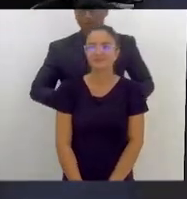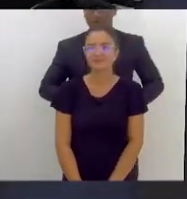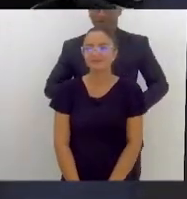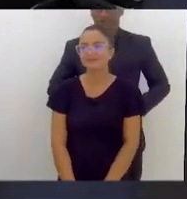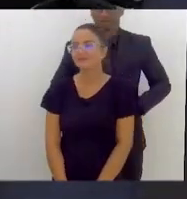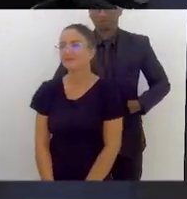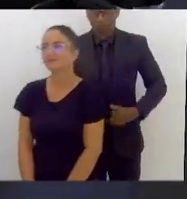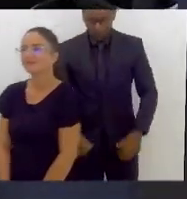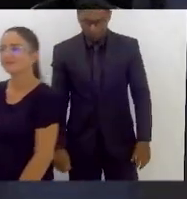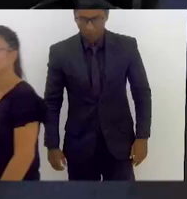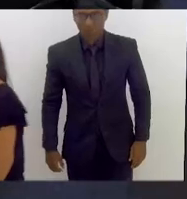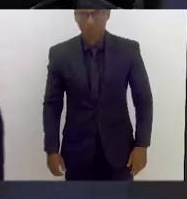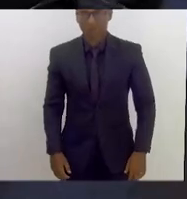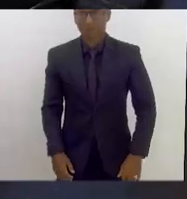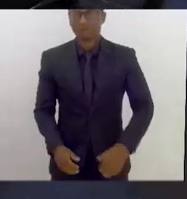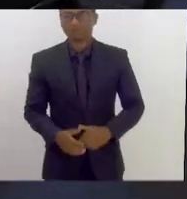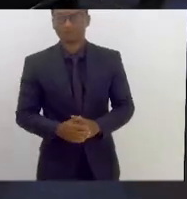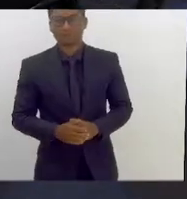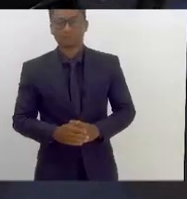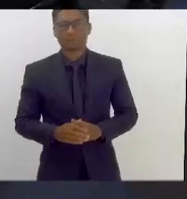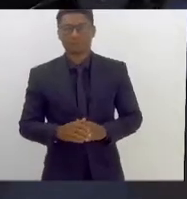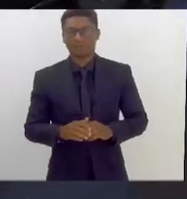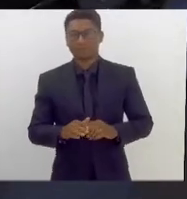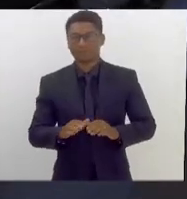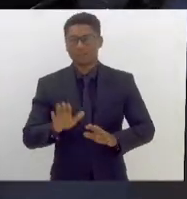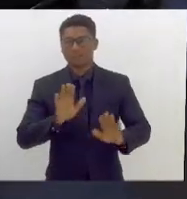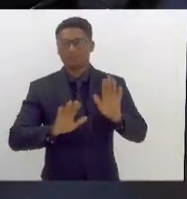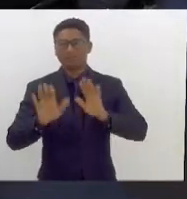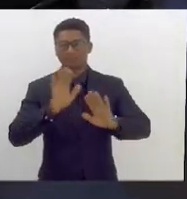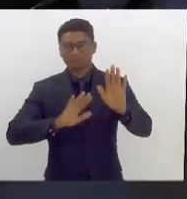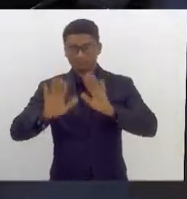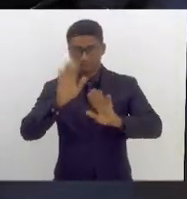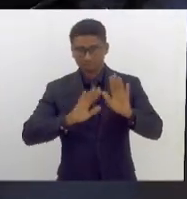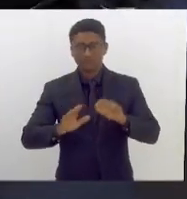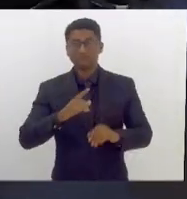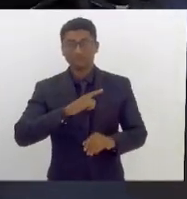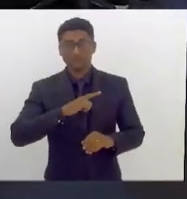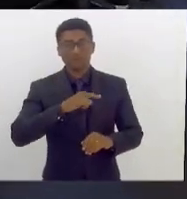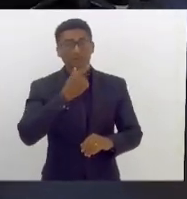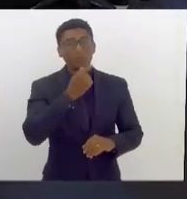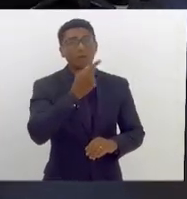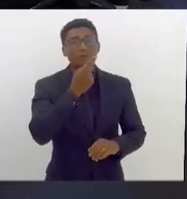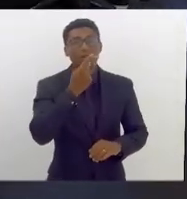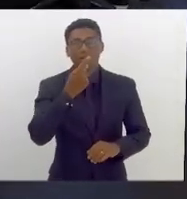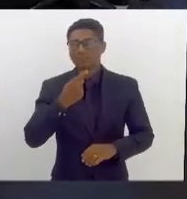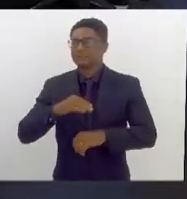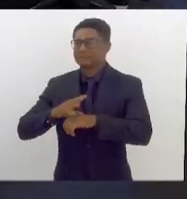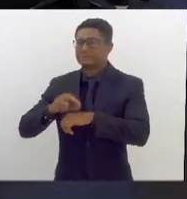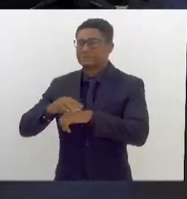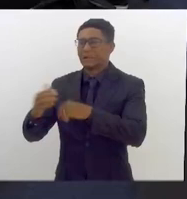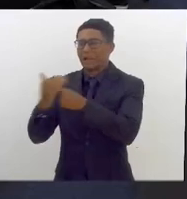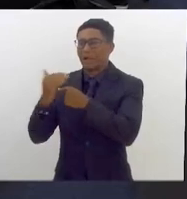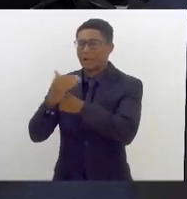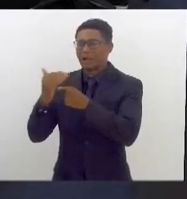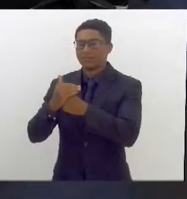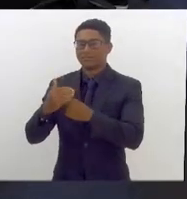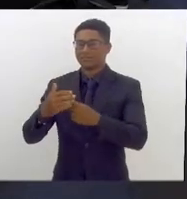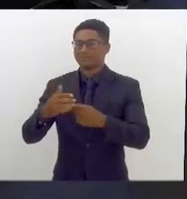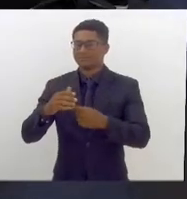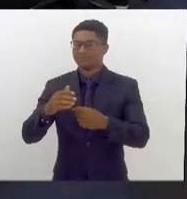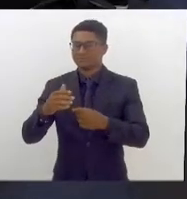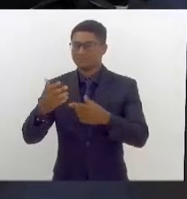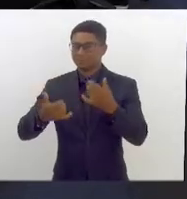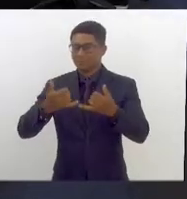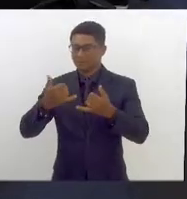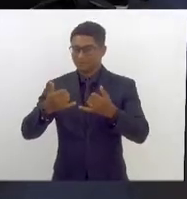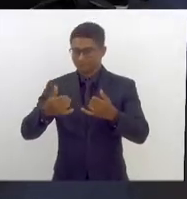Presidenta, cuidado com aquela história do camarada que brincava que estava doente. Ai, me acuda. E era brincadeira. Não vamos